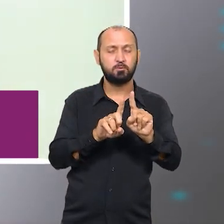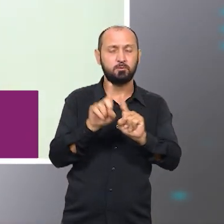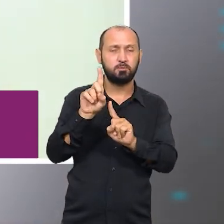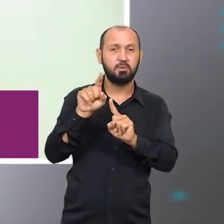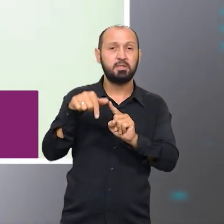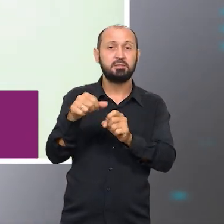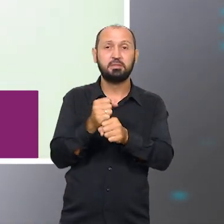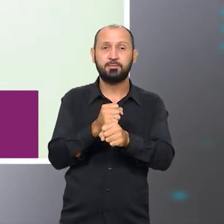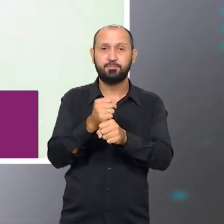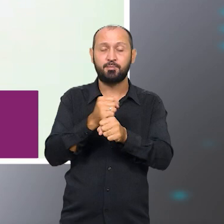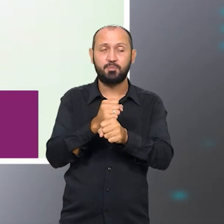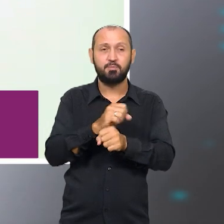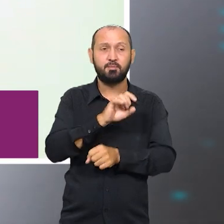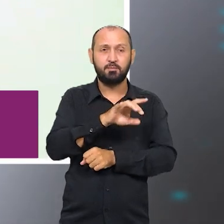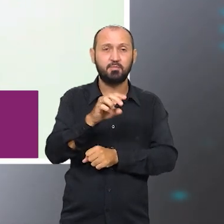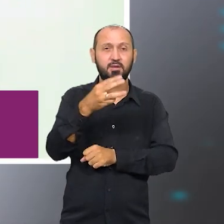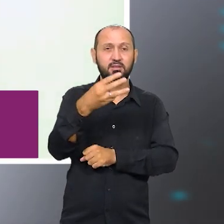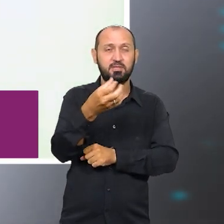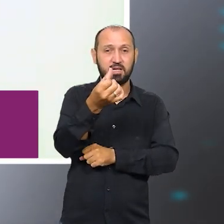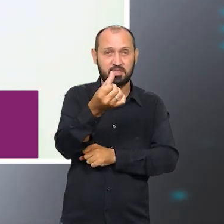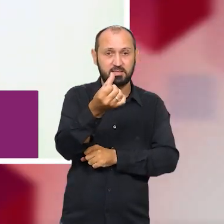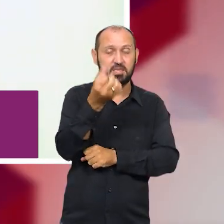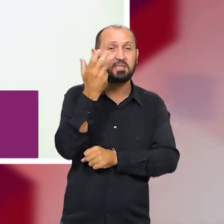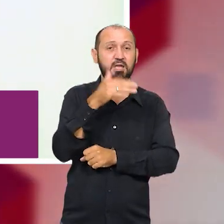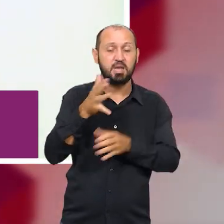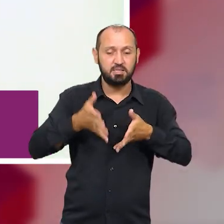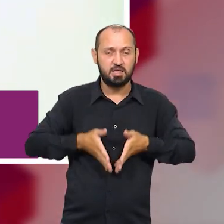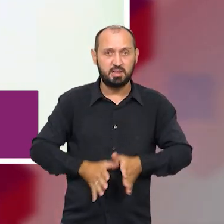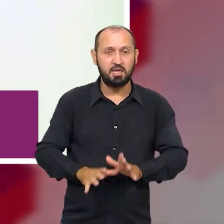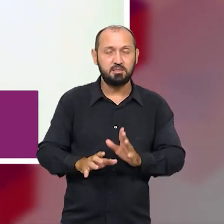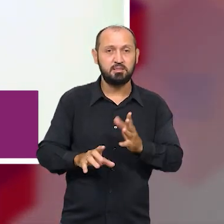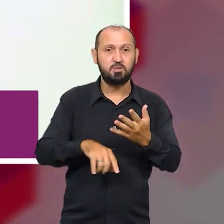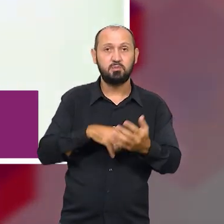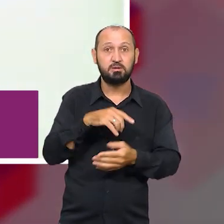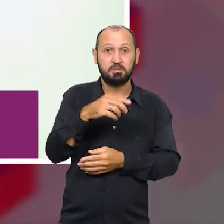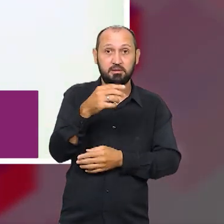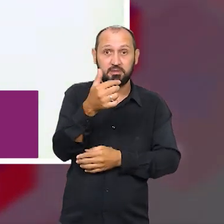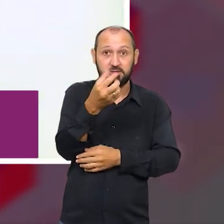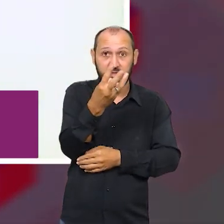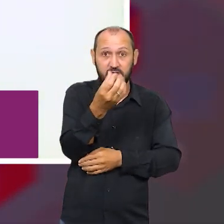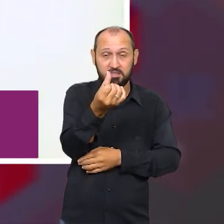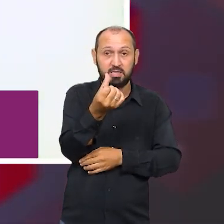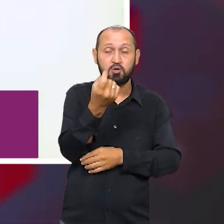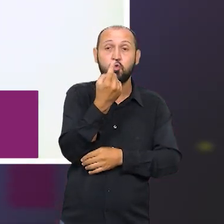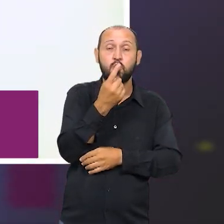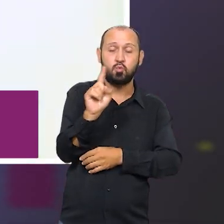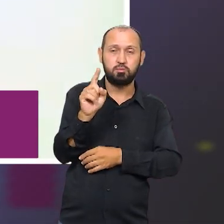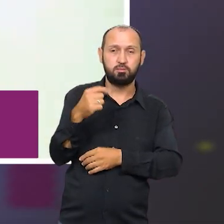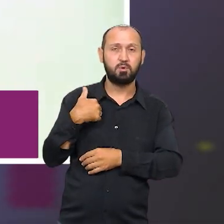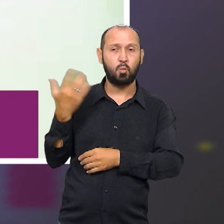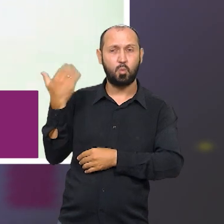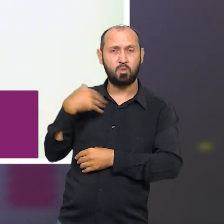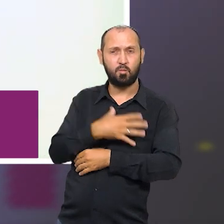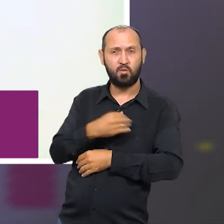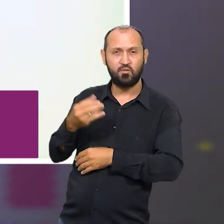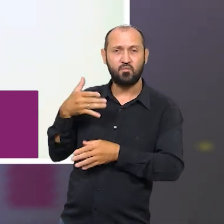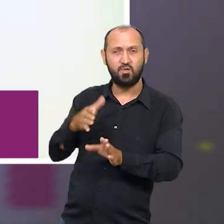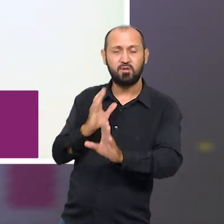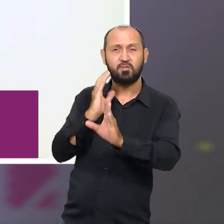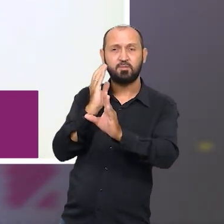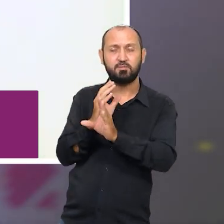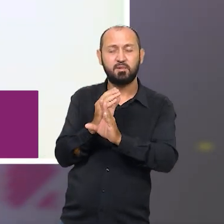autismo, esse ano ele deu que para cada 36 nascimentos, um vai ser autista. Na época que o João Guilherme